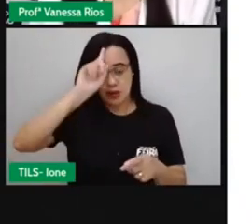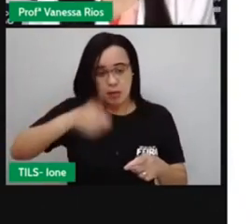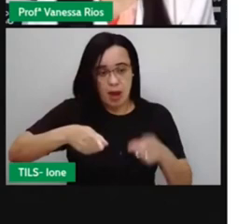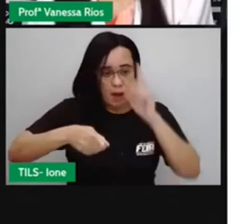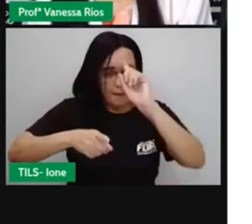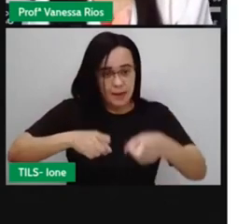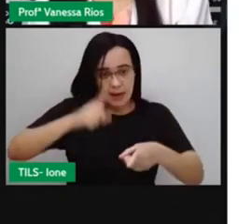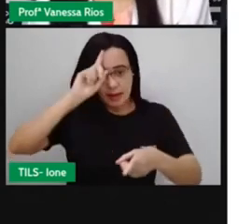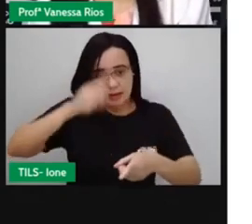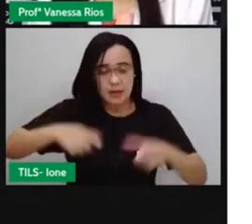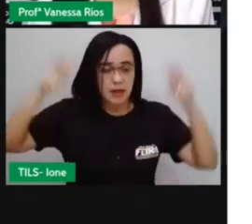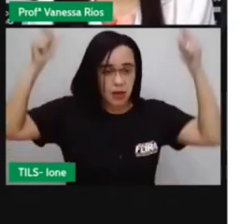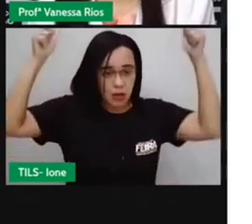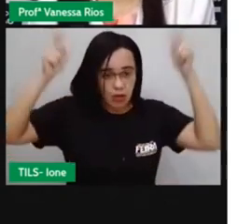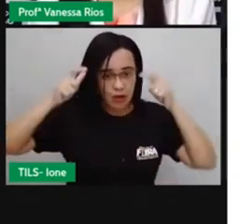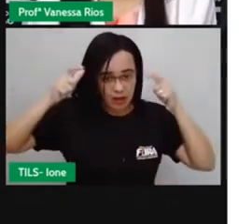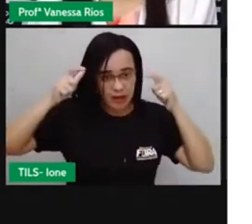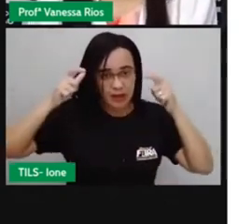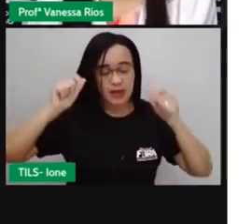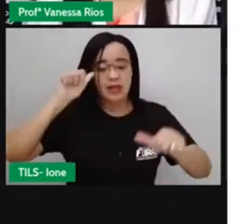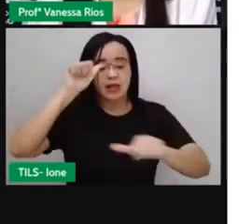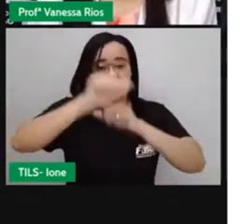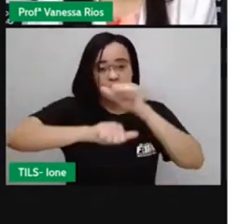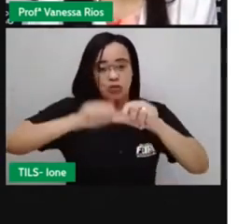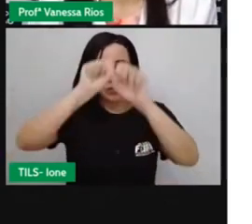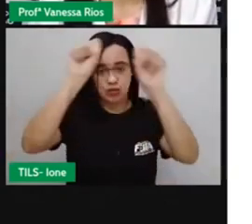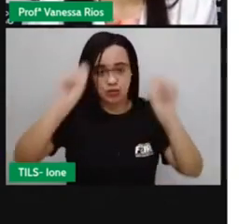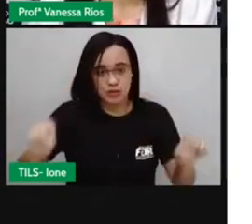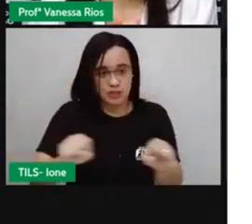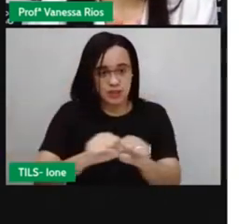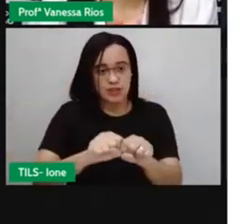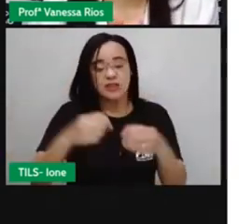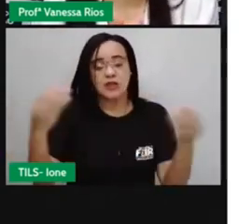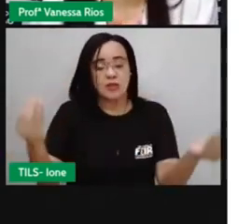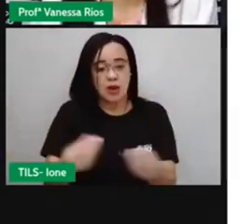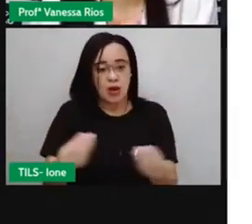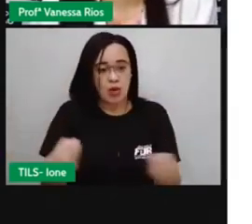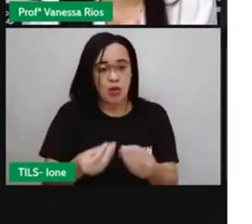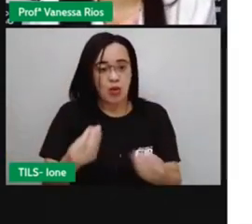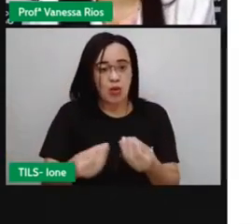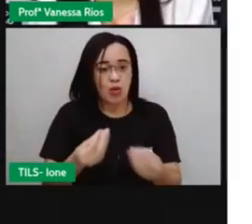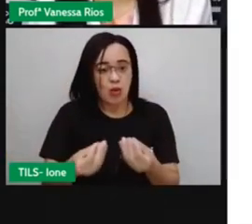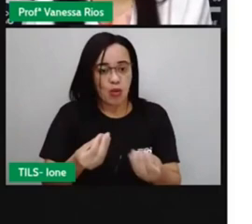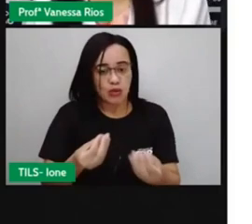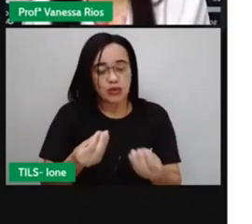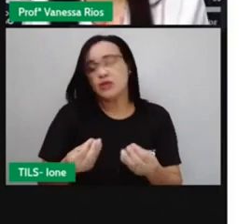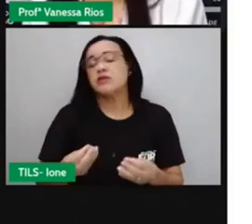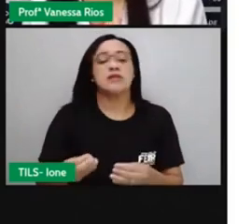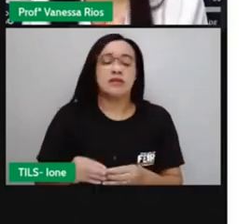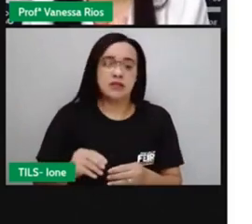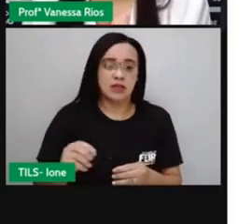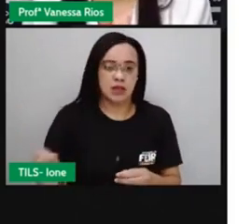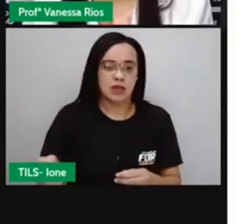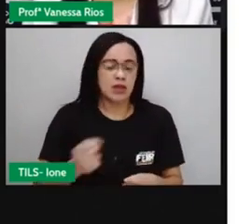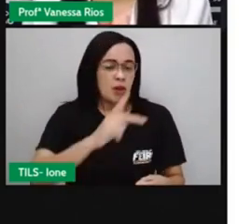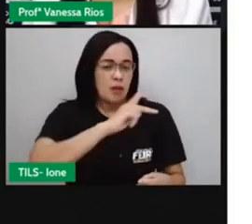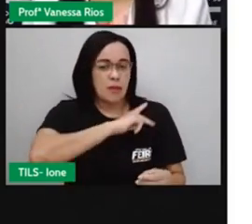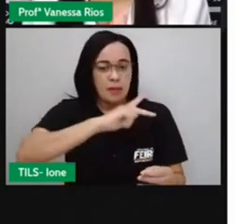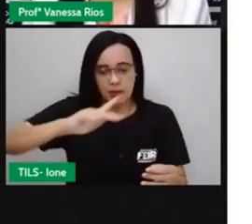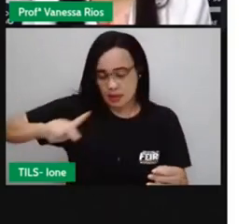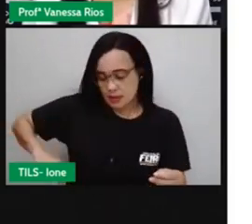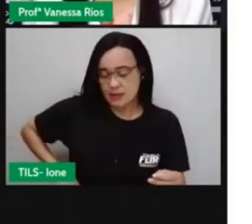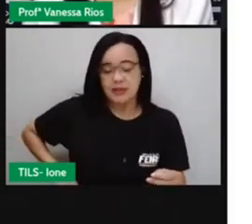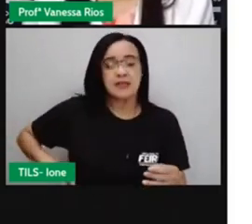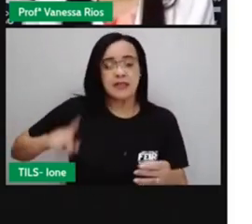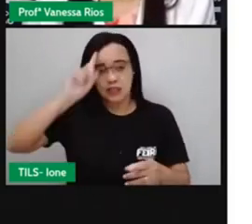aí para um sistema de governo onde quem lidera o poder, né? O poder executivo é um presidente. E aí a gente